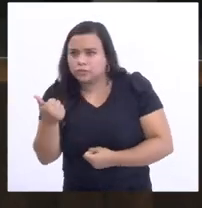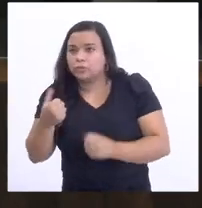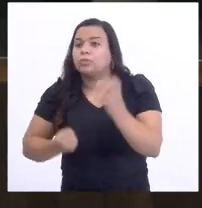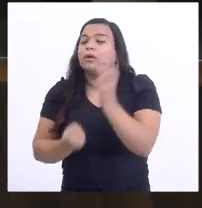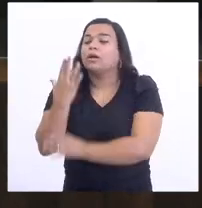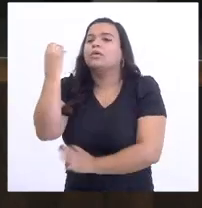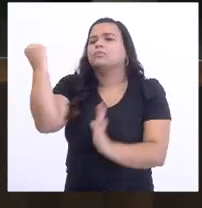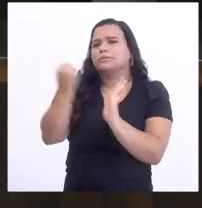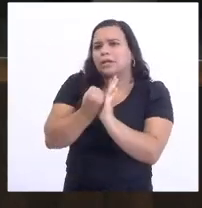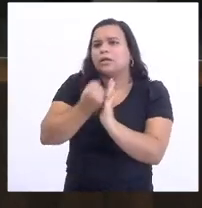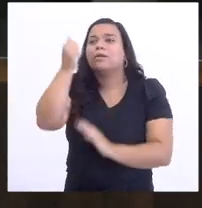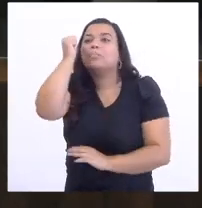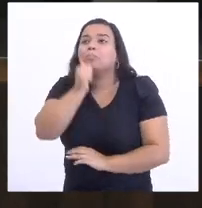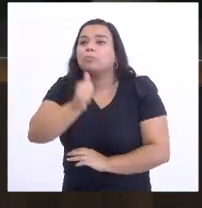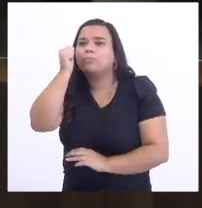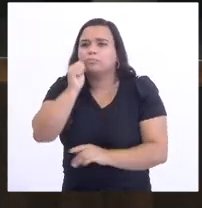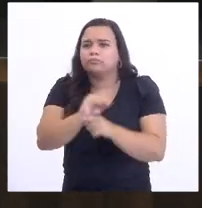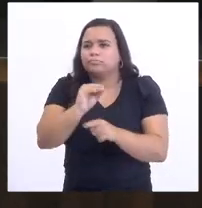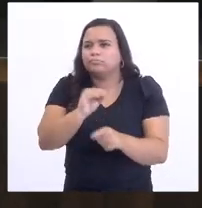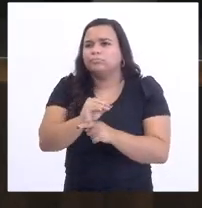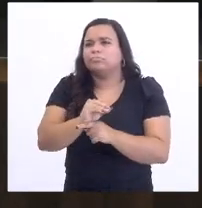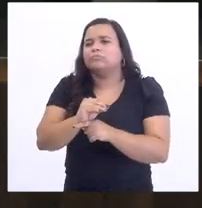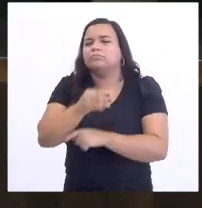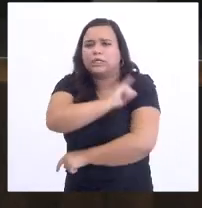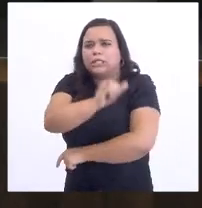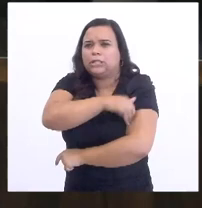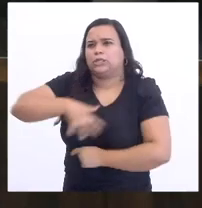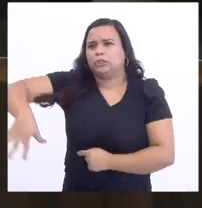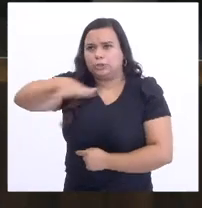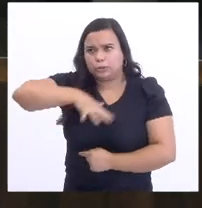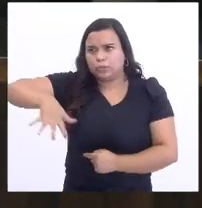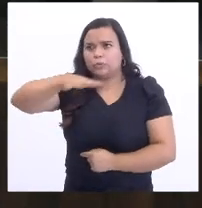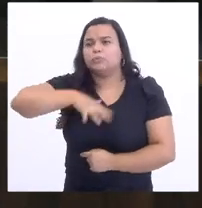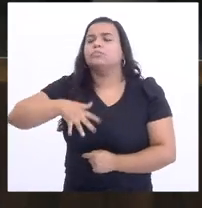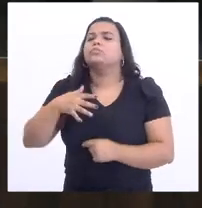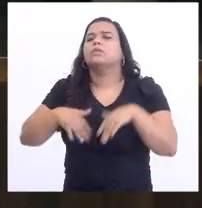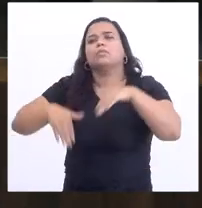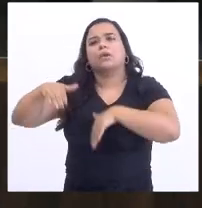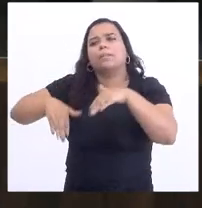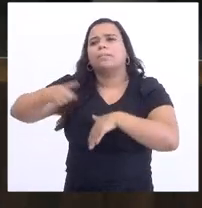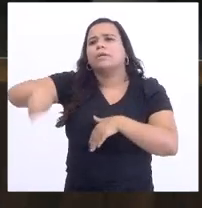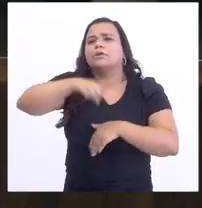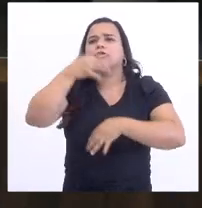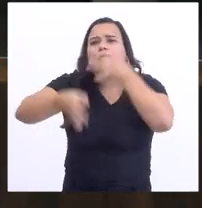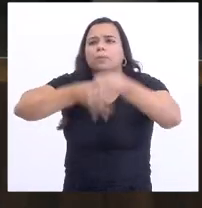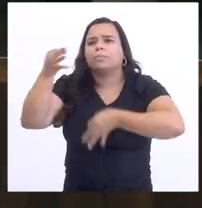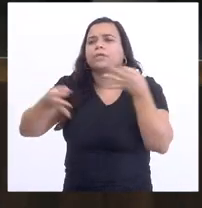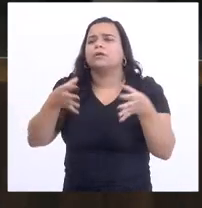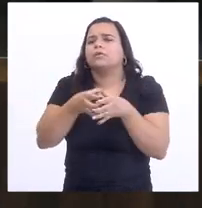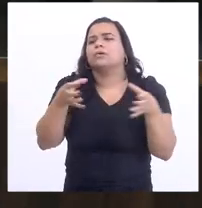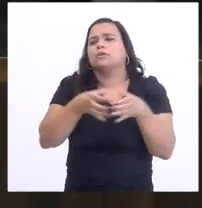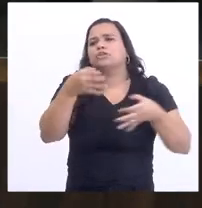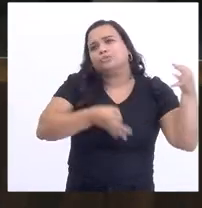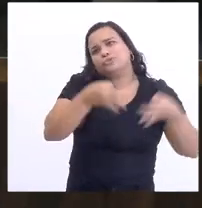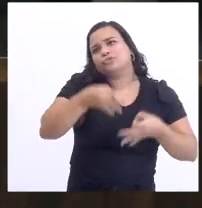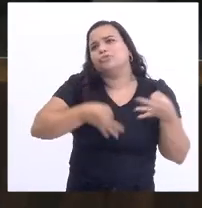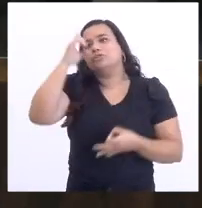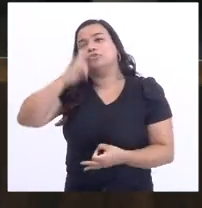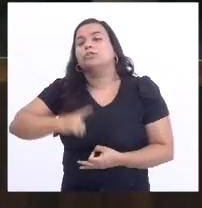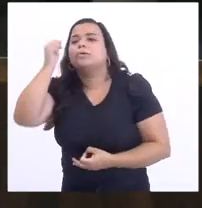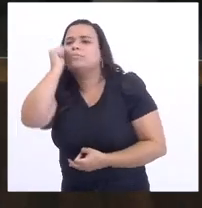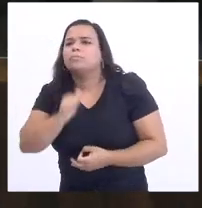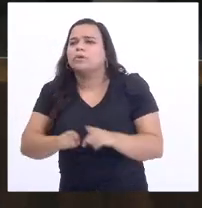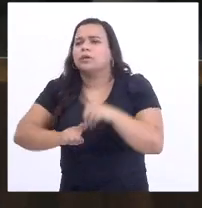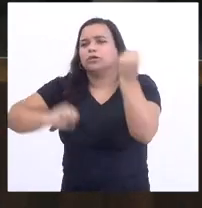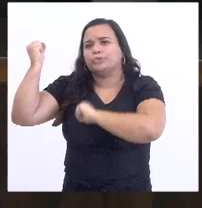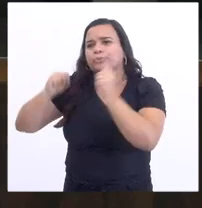da Mulher no âmbito do Estado do Rio de Janeiro. Pendente de pareceres das comissões de Constituição, Justiça, Defesa do Direito da Mulher, Economia e Indústria e